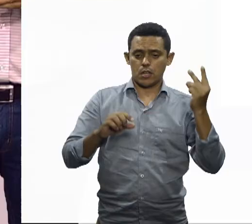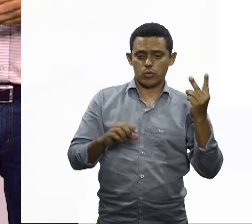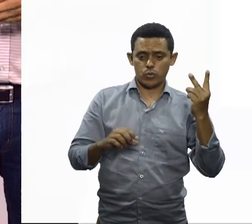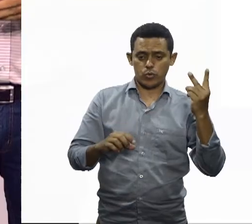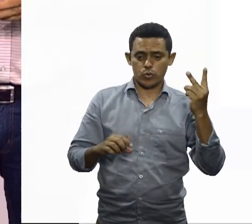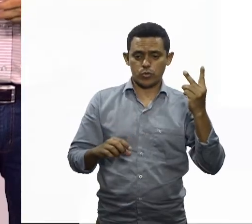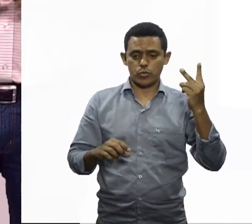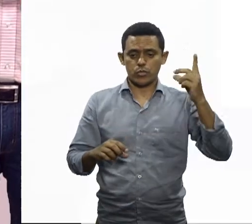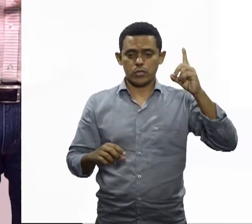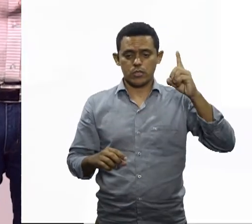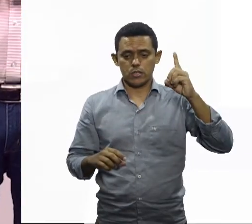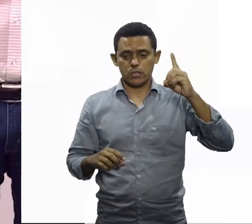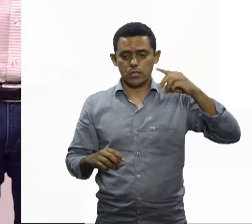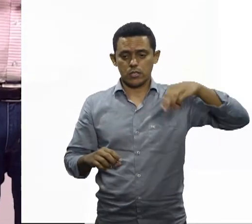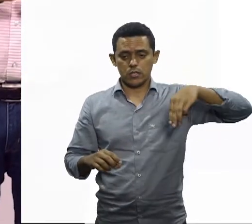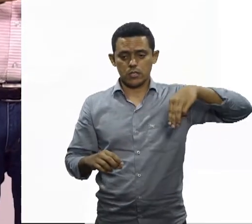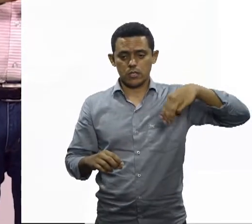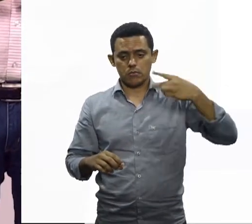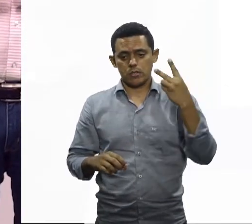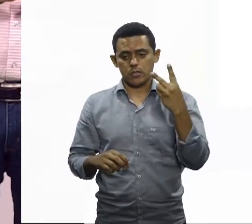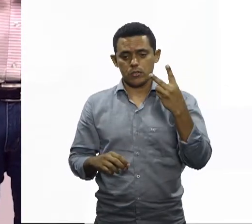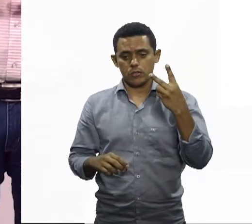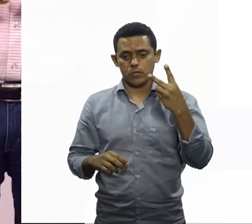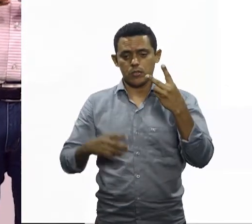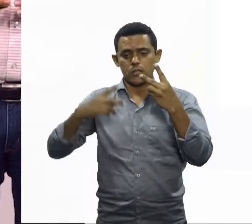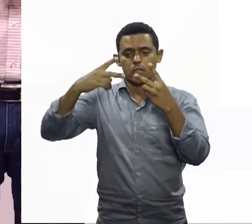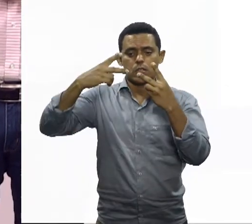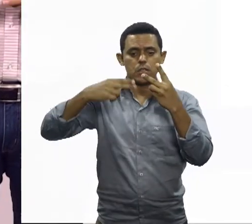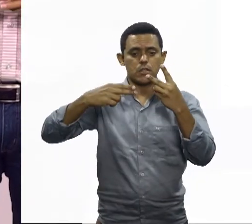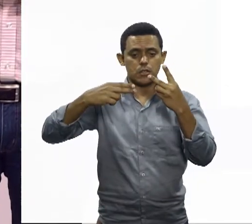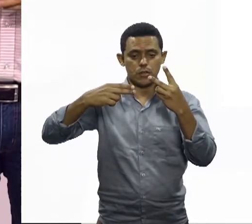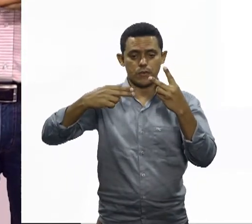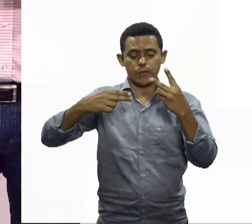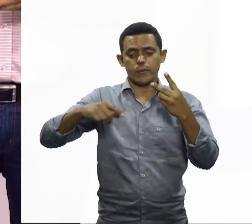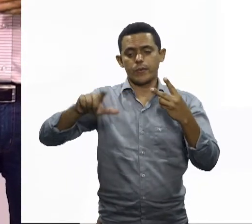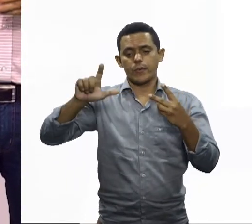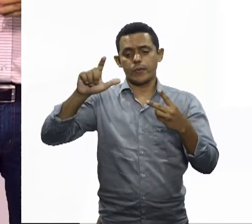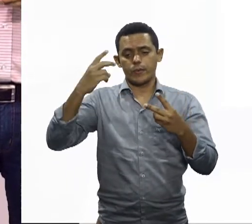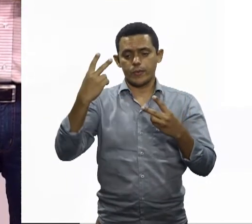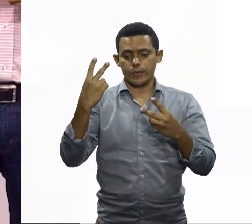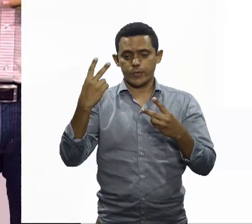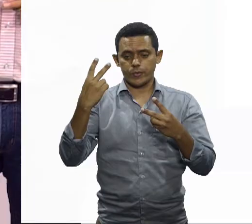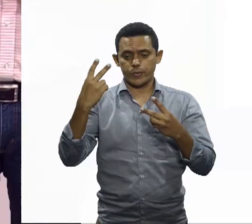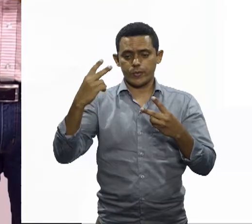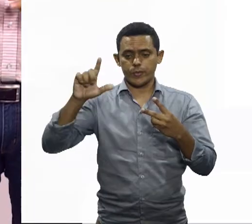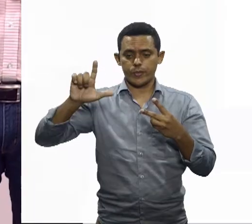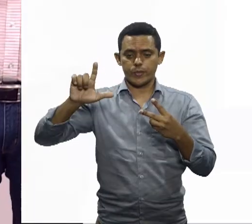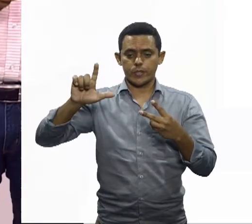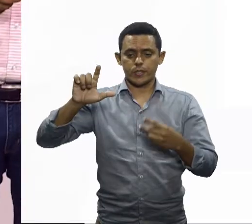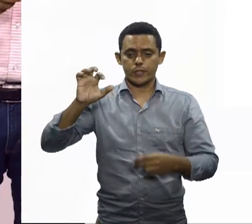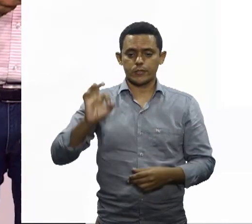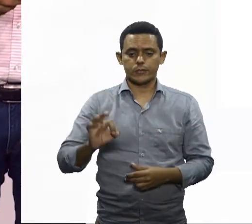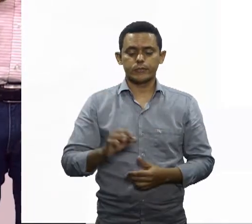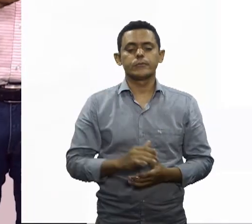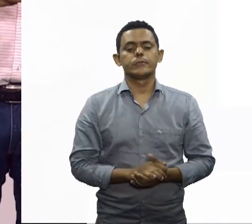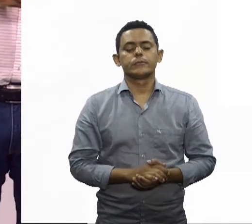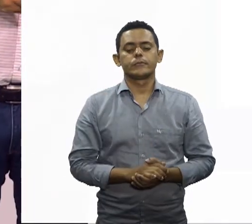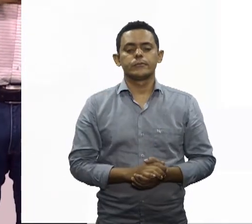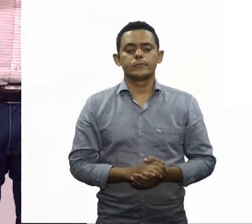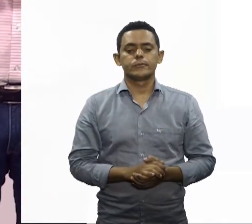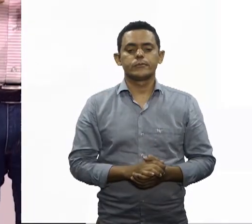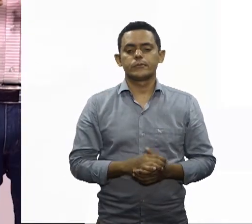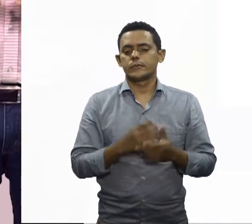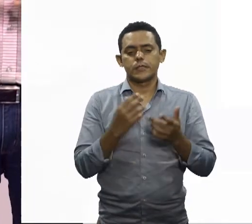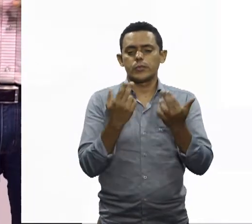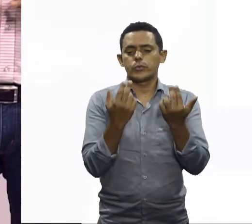quem? 2 litros. Se eu tenho 50 decímetros cúbicos, eu tenho 50 litros. Ok? Então, as outras unidades, você tem que